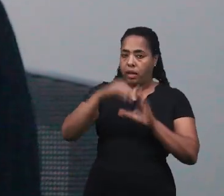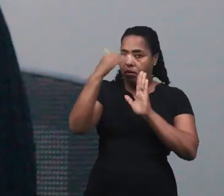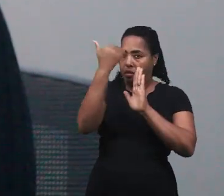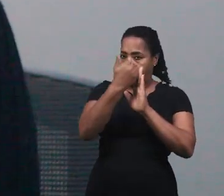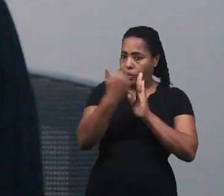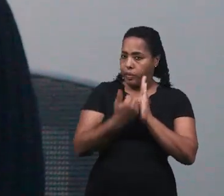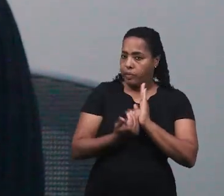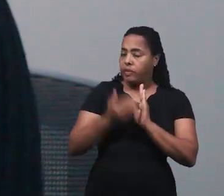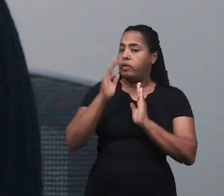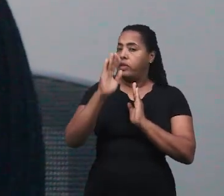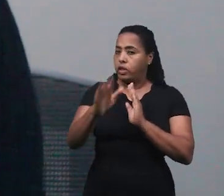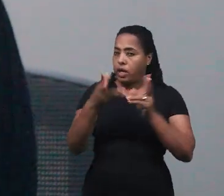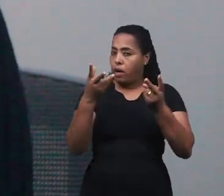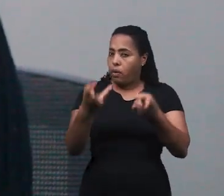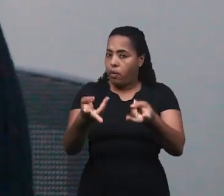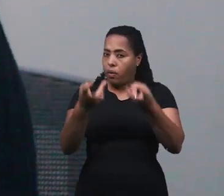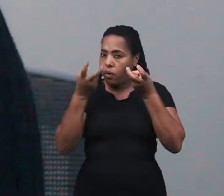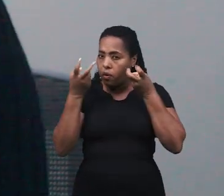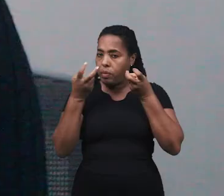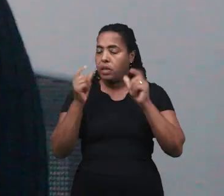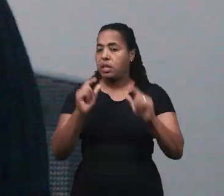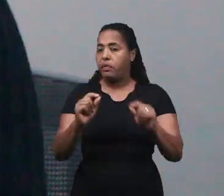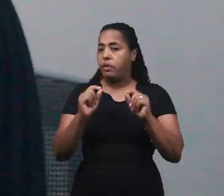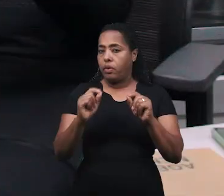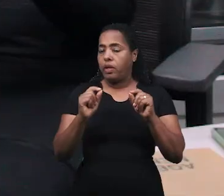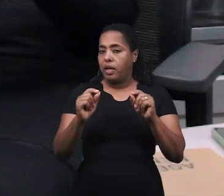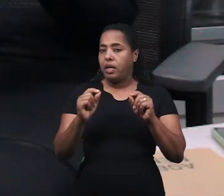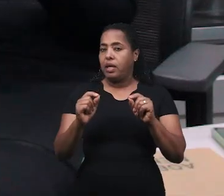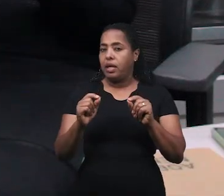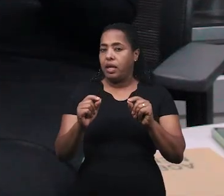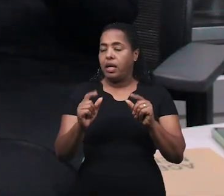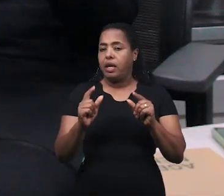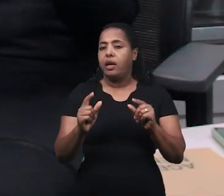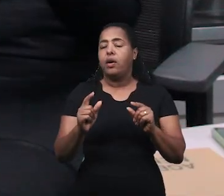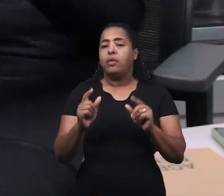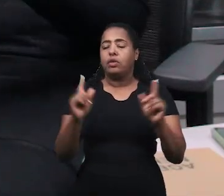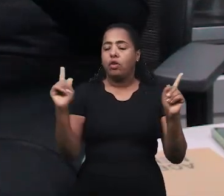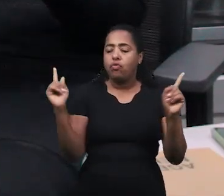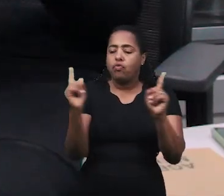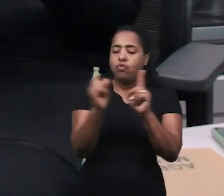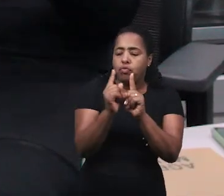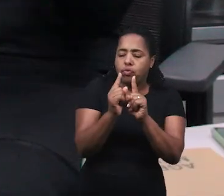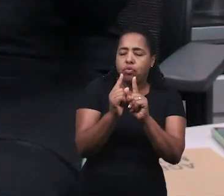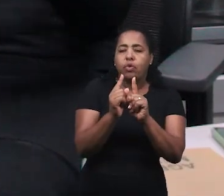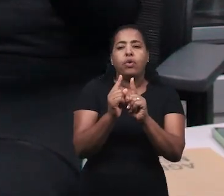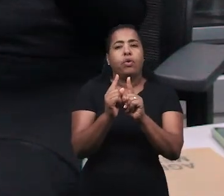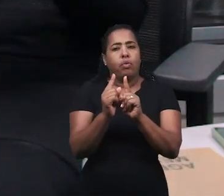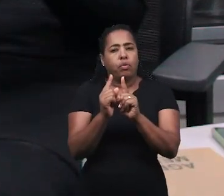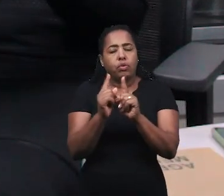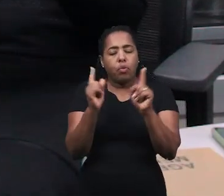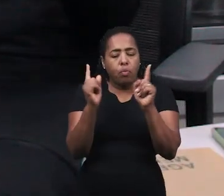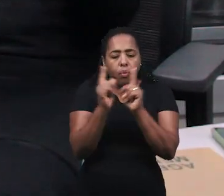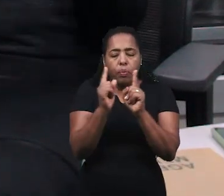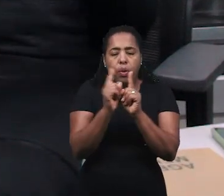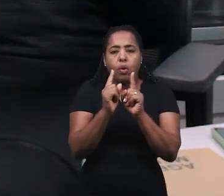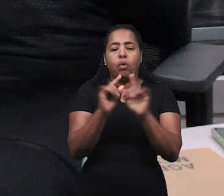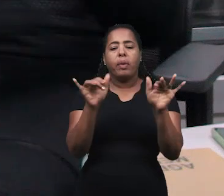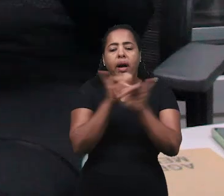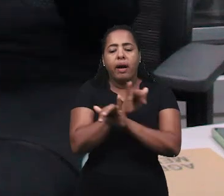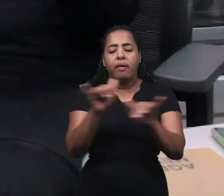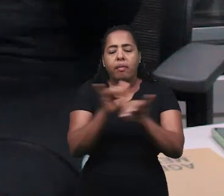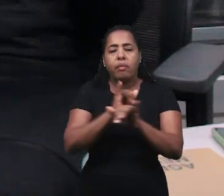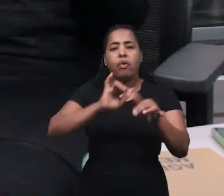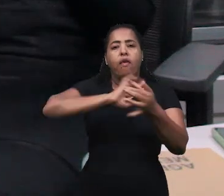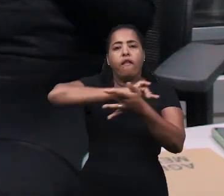já devem ter observado, que é até pequeno, né? São pequenos momentos, são doses, né? Que são colocadas ali